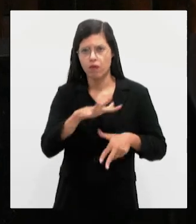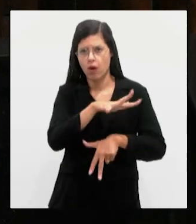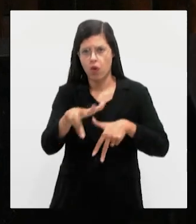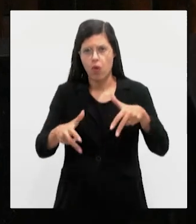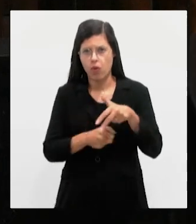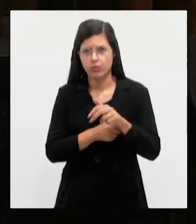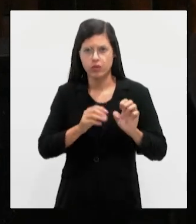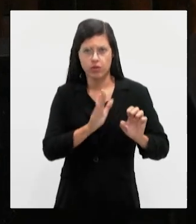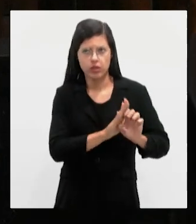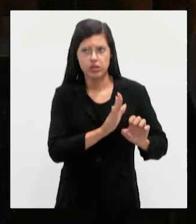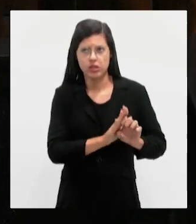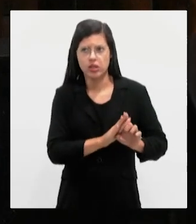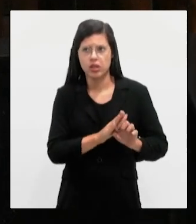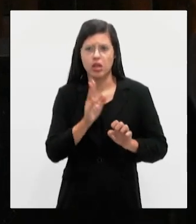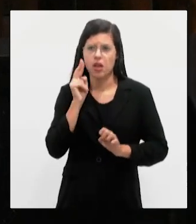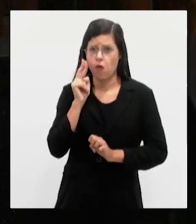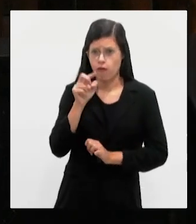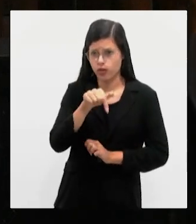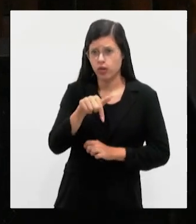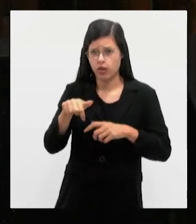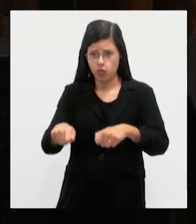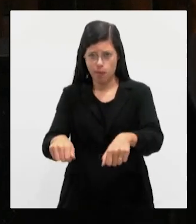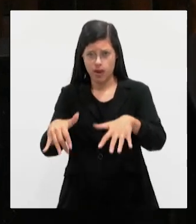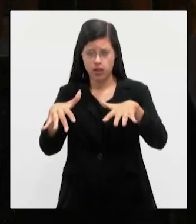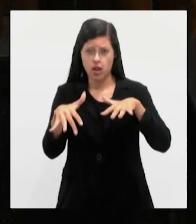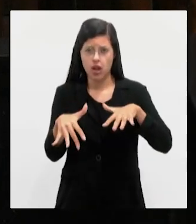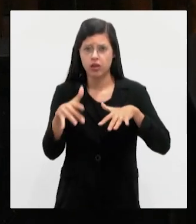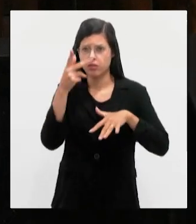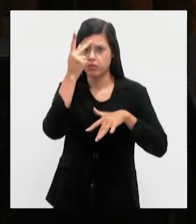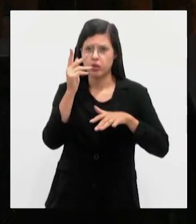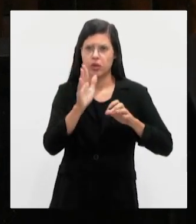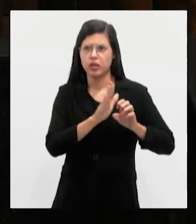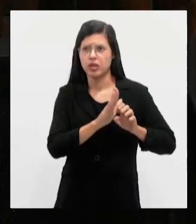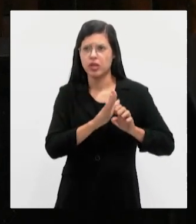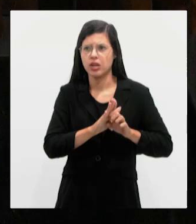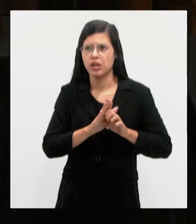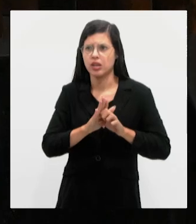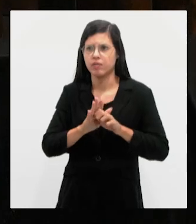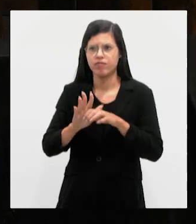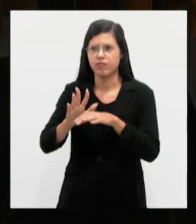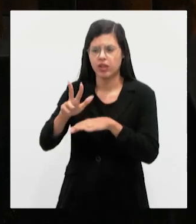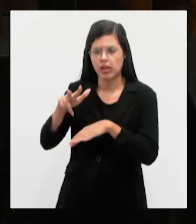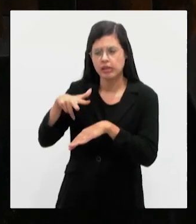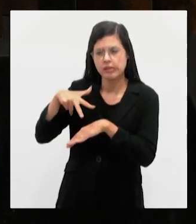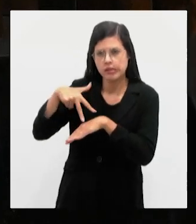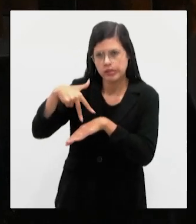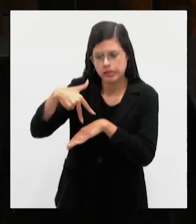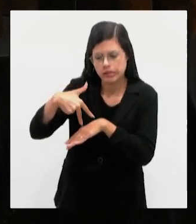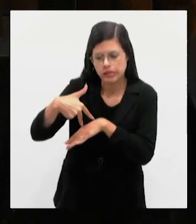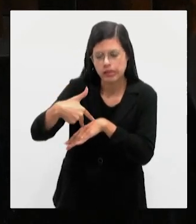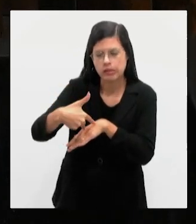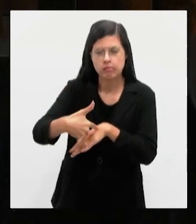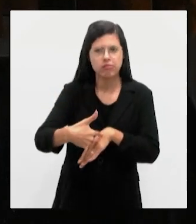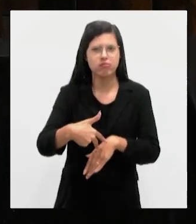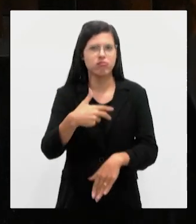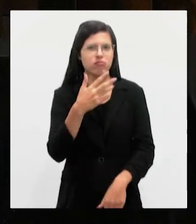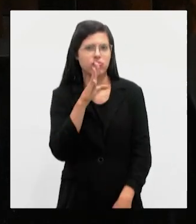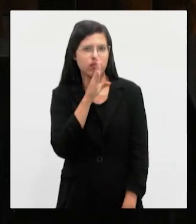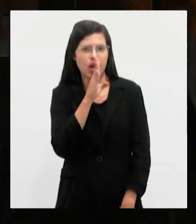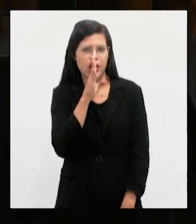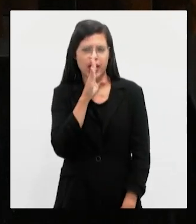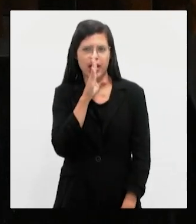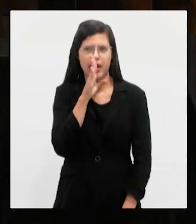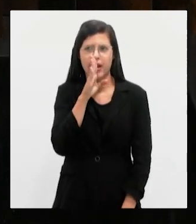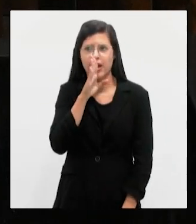esse pessoal da esquerda aqui em plenário, entrando de cabeça baixa, rapaz. O pessoal não fala mais nada.